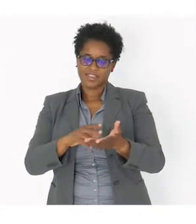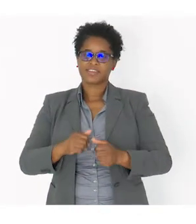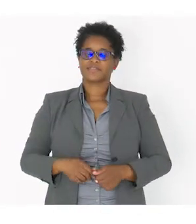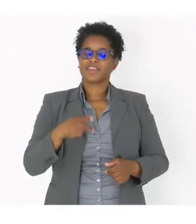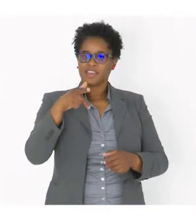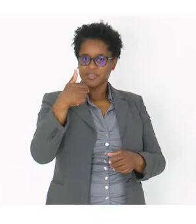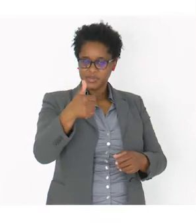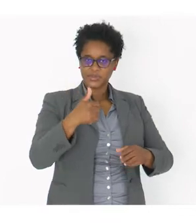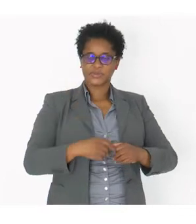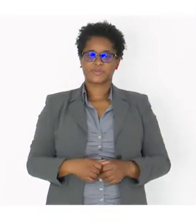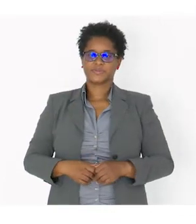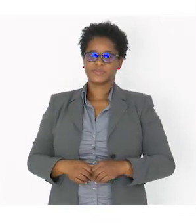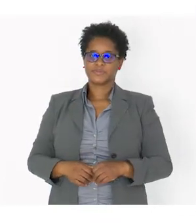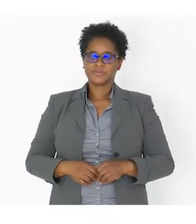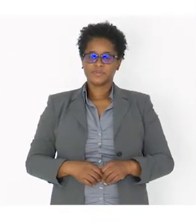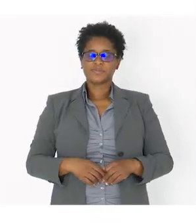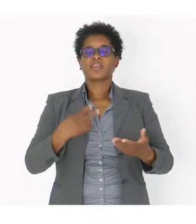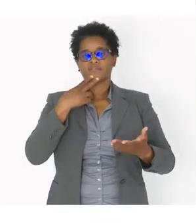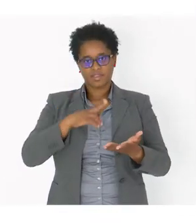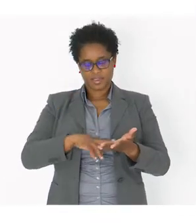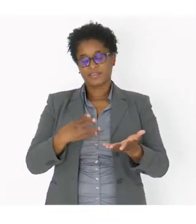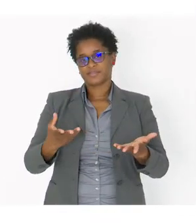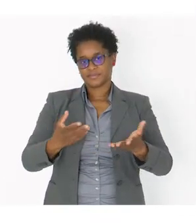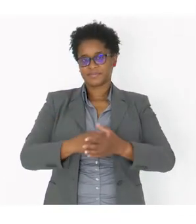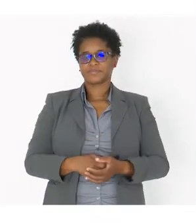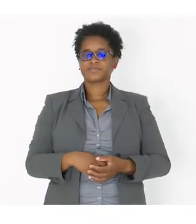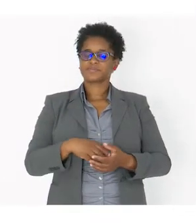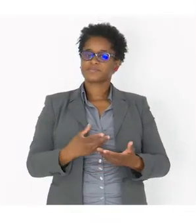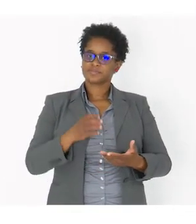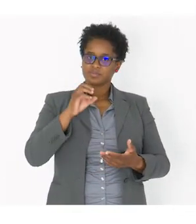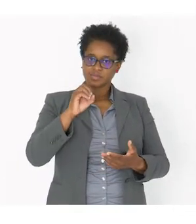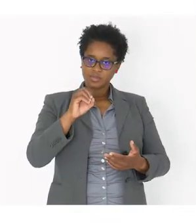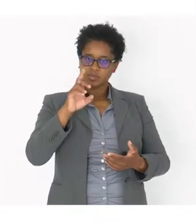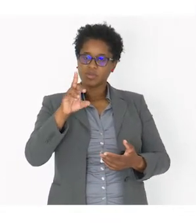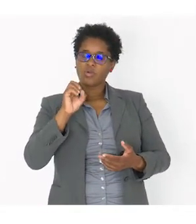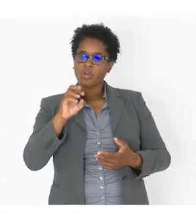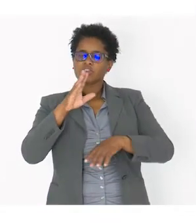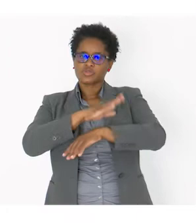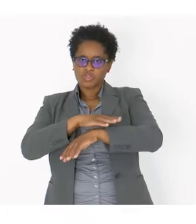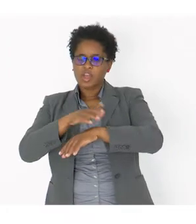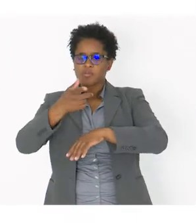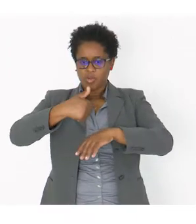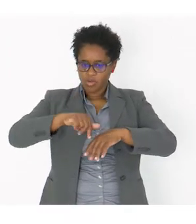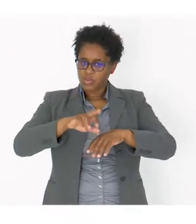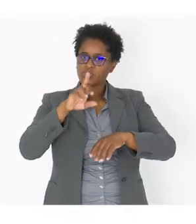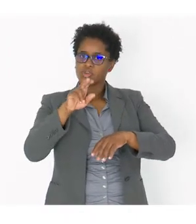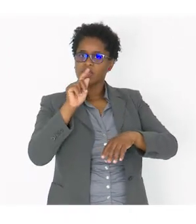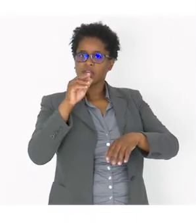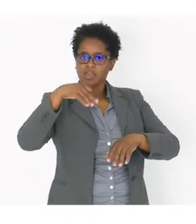Isso mesmo. Na verdade, os órgãos responsáveis pela nossa